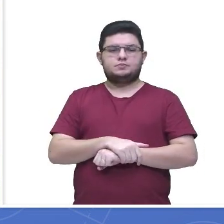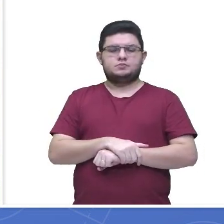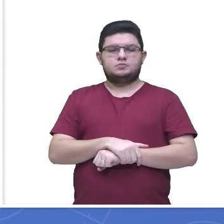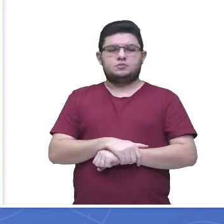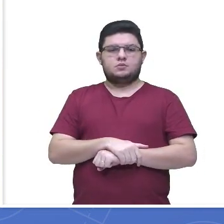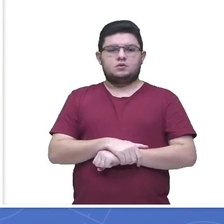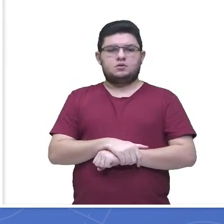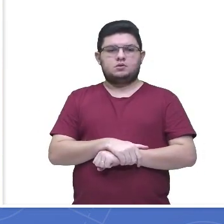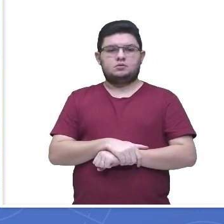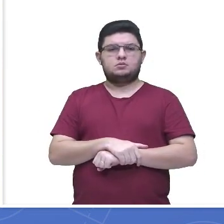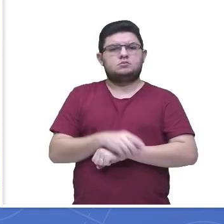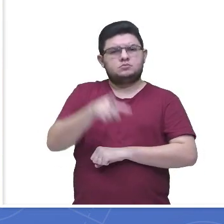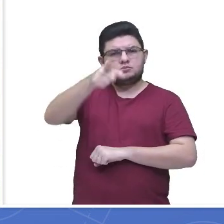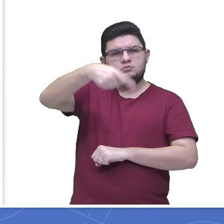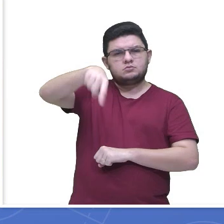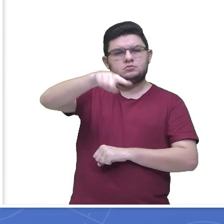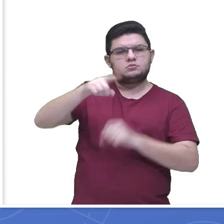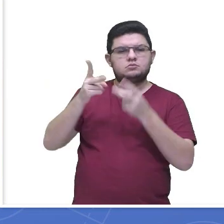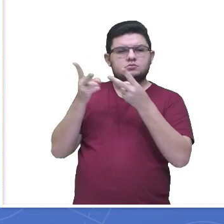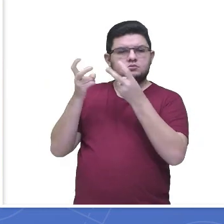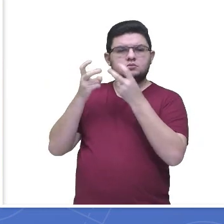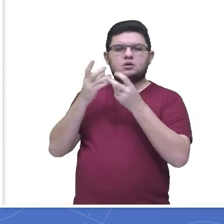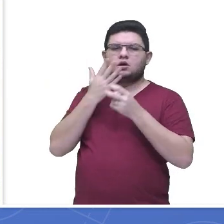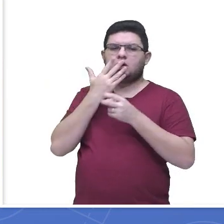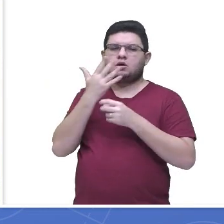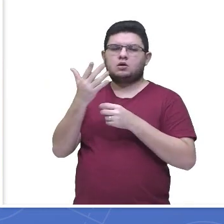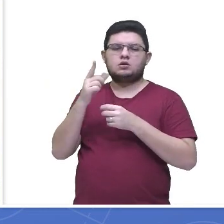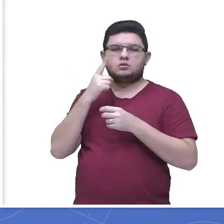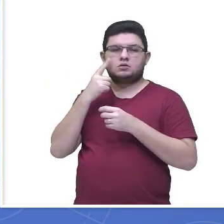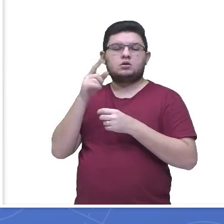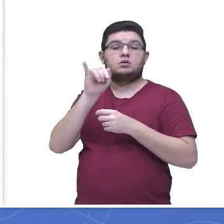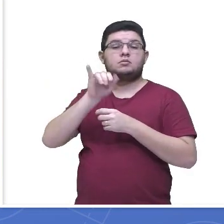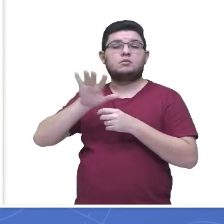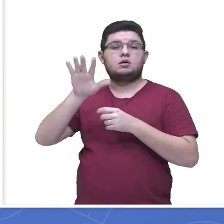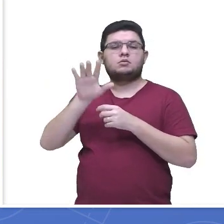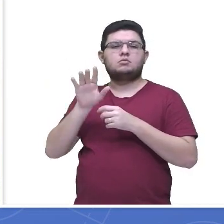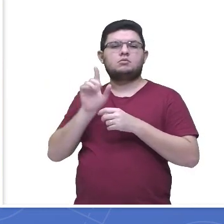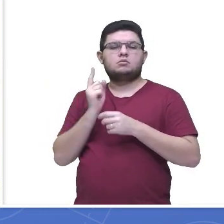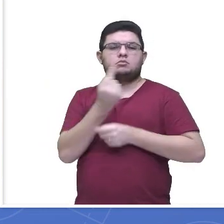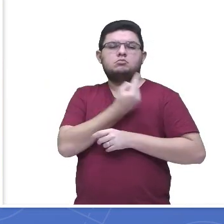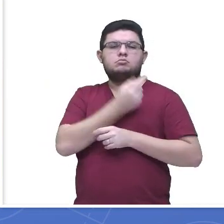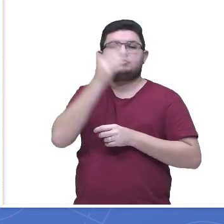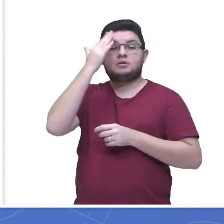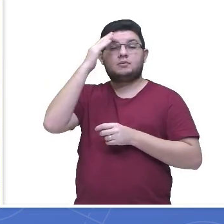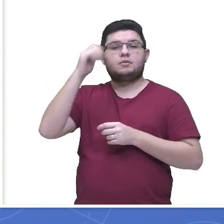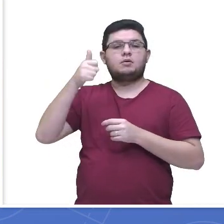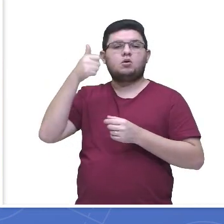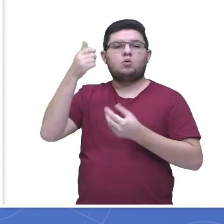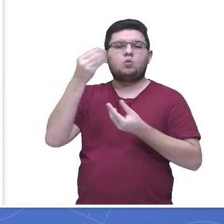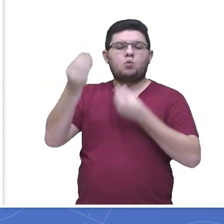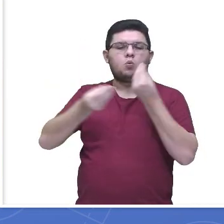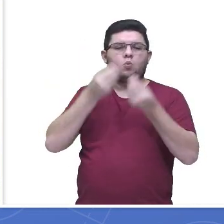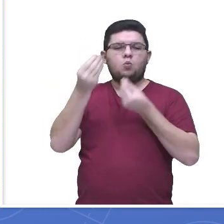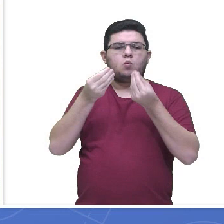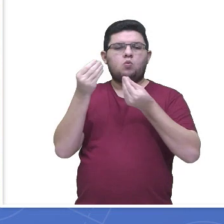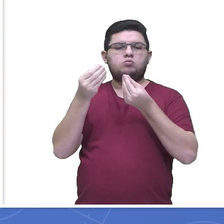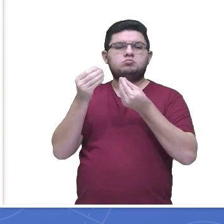você pode observar aí esse colorido, né, apenas uma representação para a gente entender um pouquinho melhor sobre